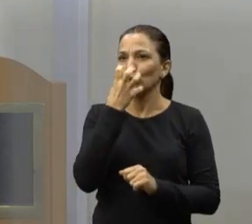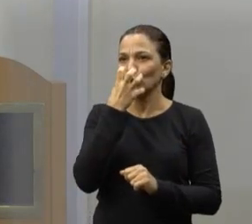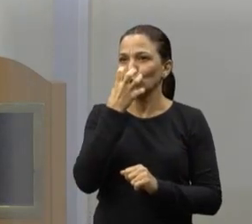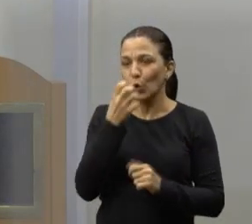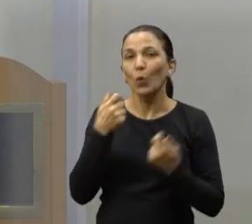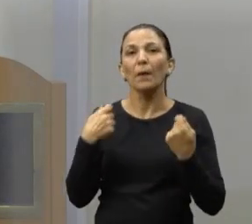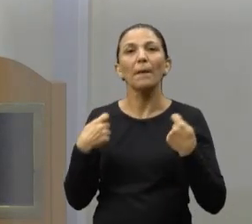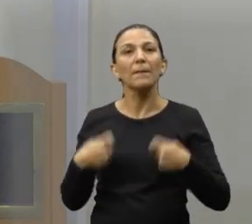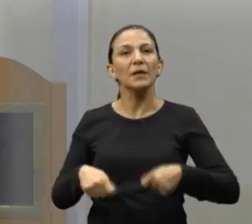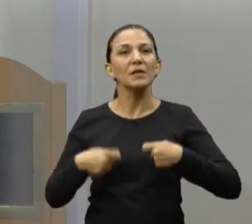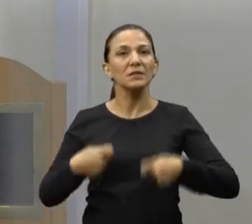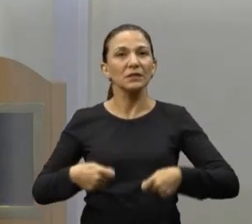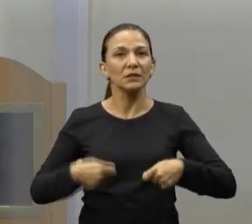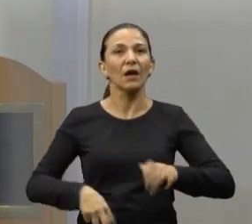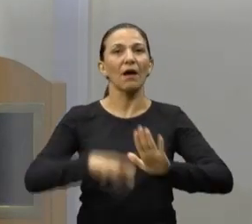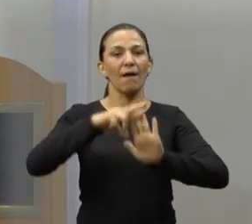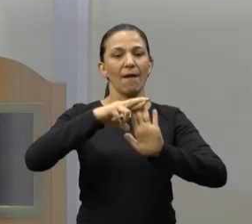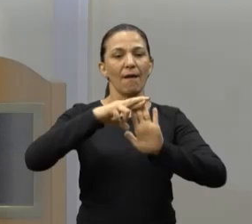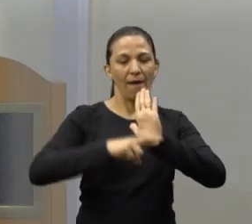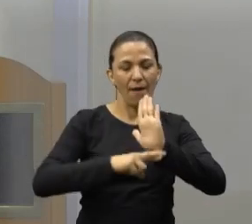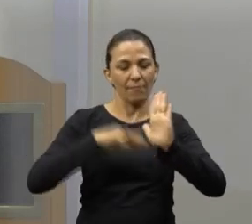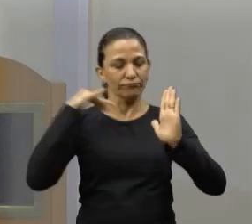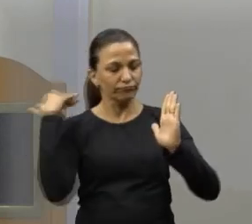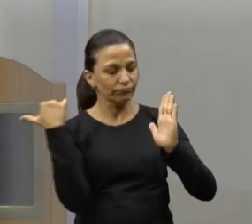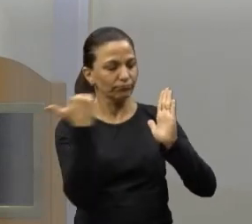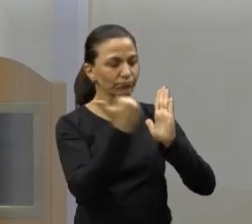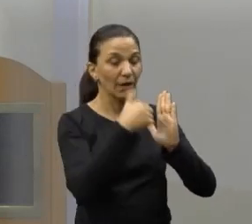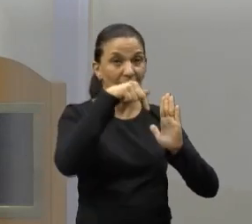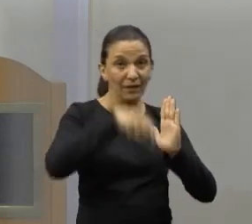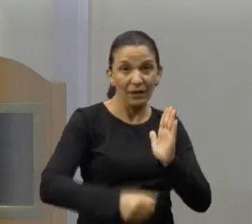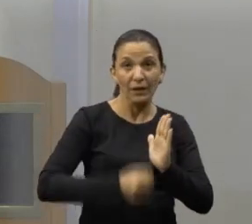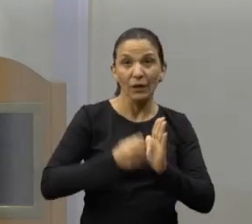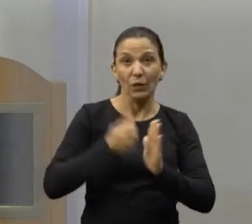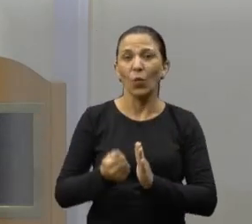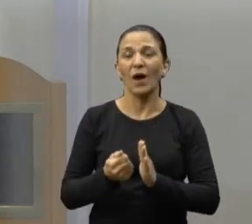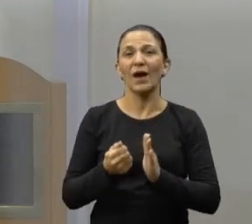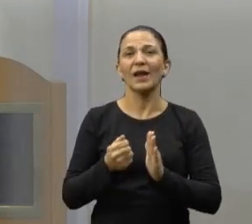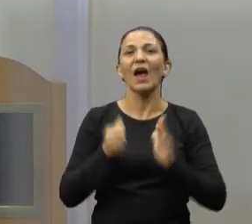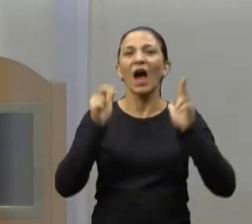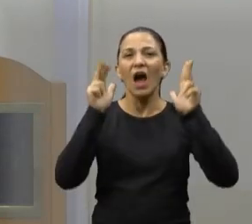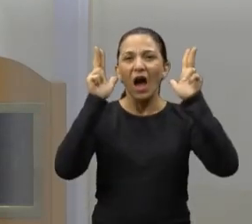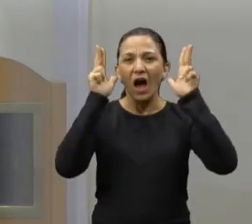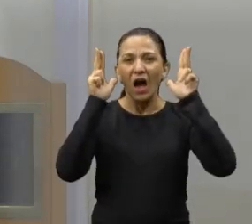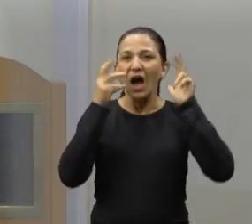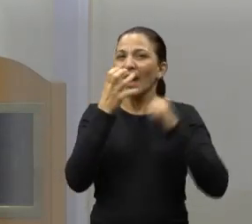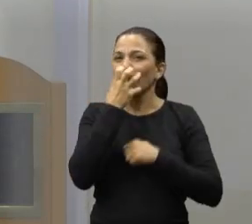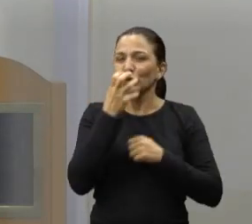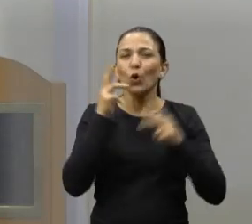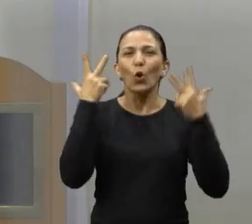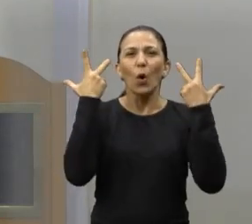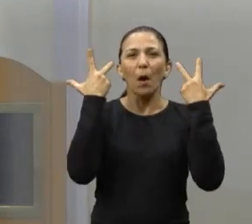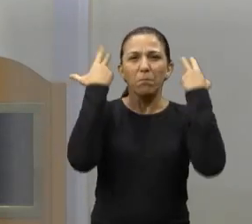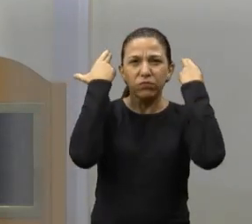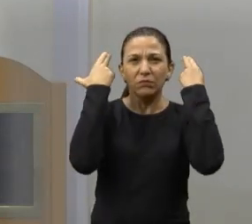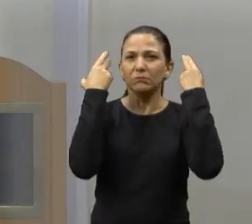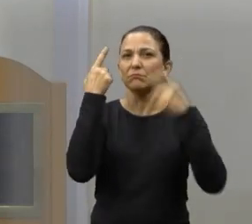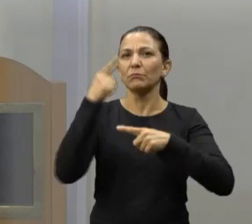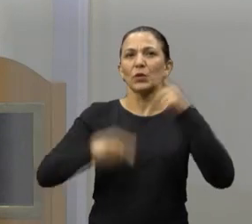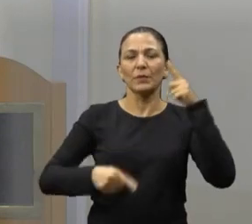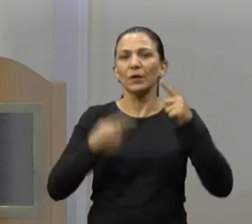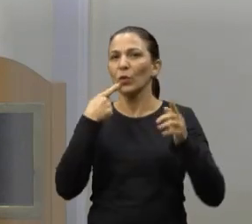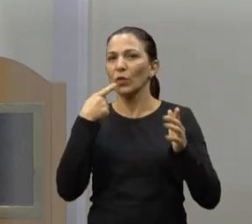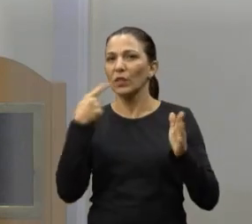precisa seguir uma série de normas aqui em Araraquara cortar a orelha não pode é crime e deve ser